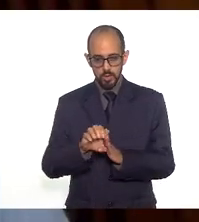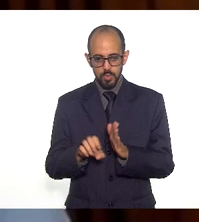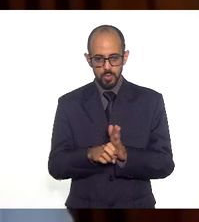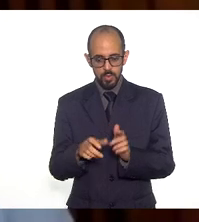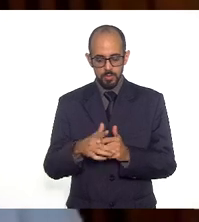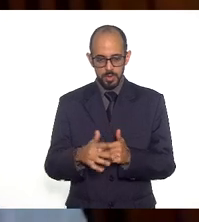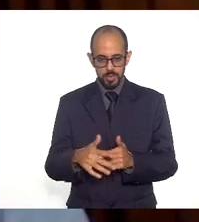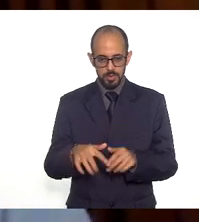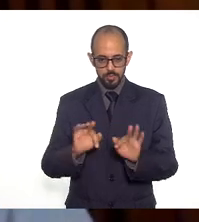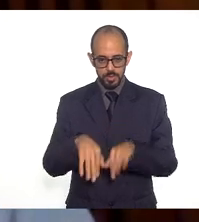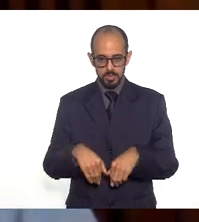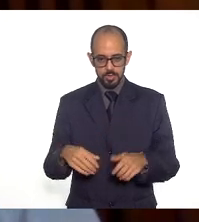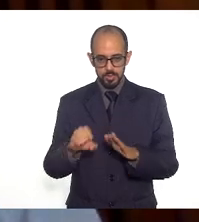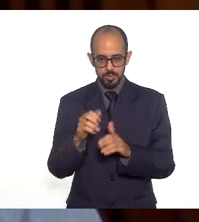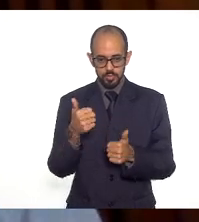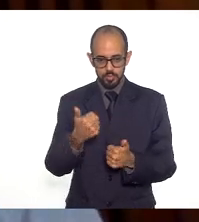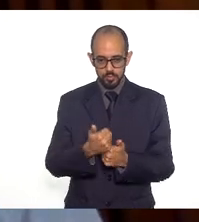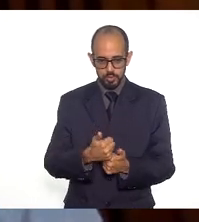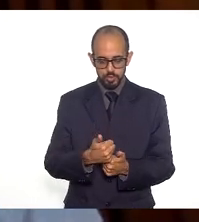substitutivo.